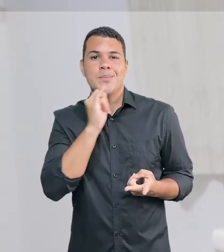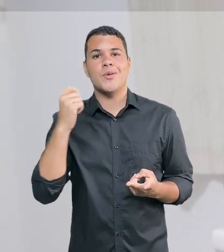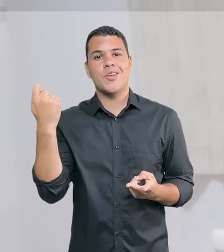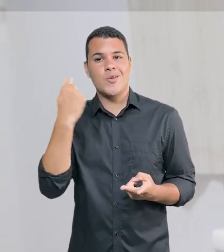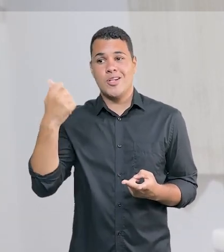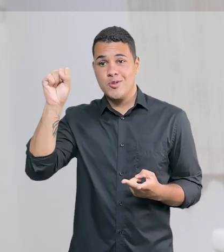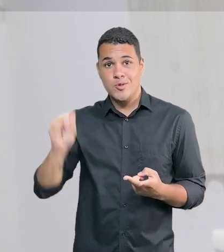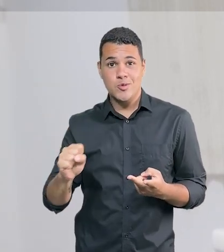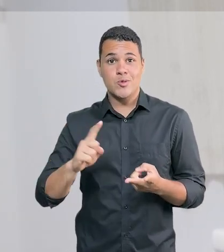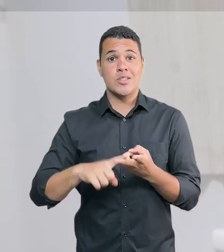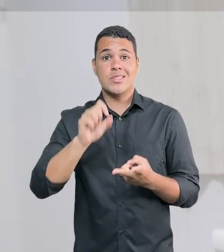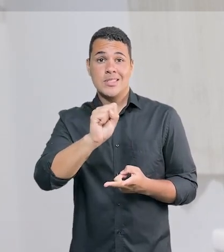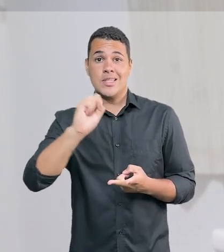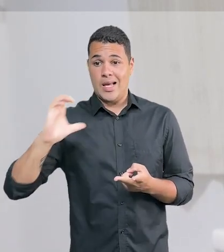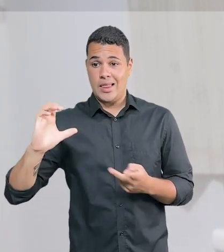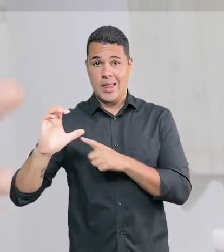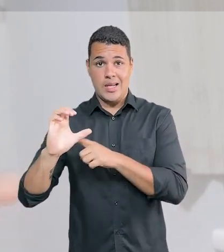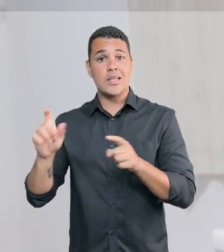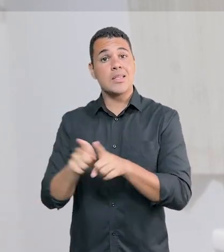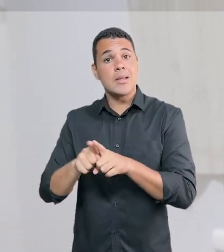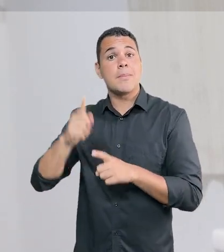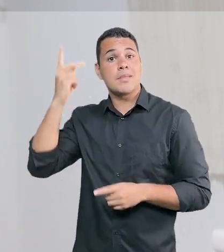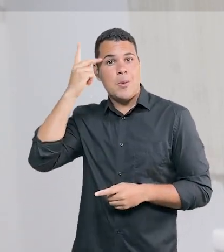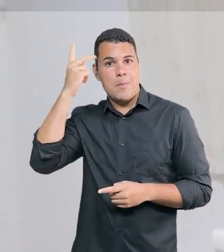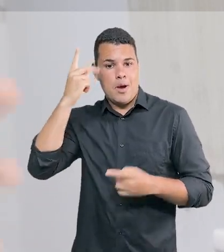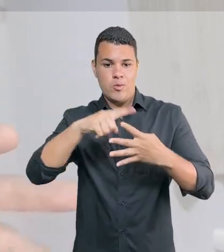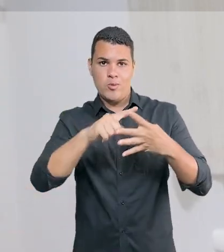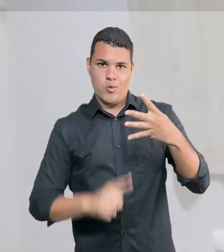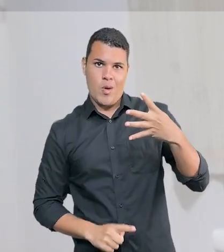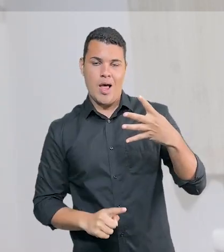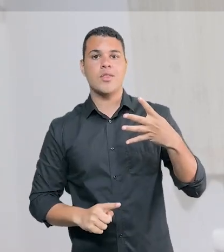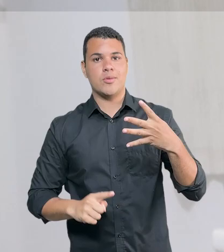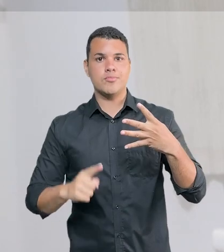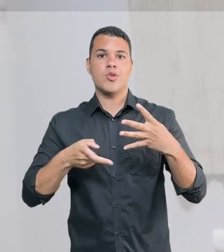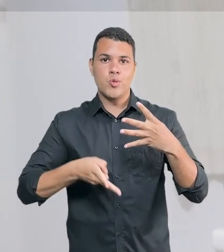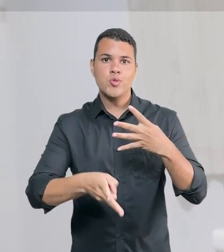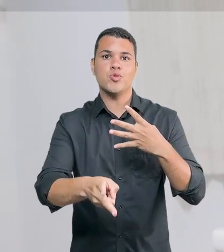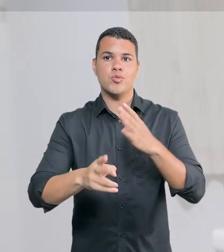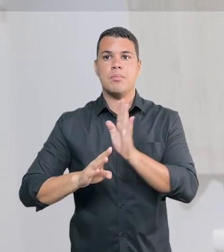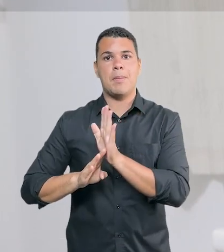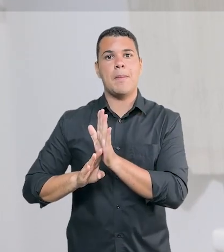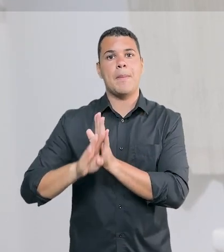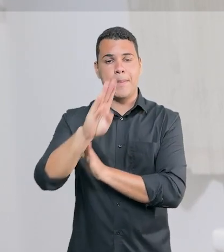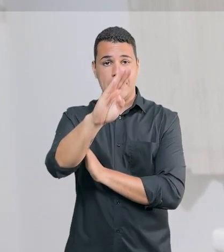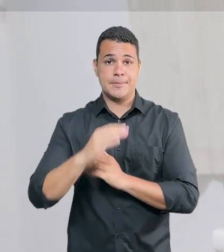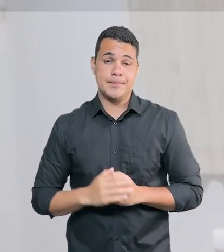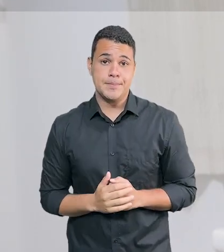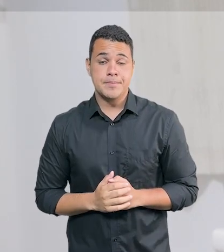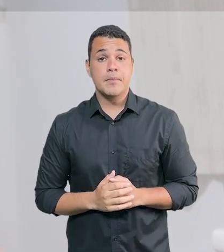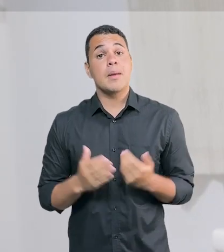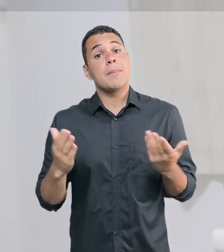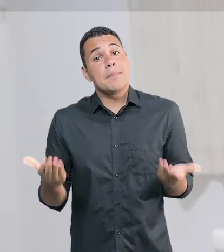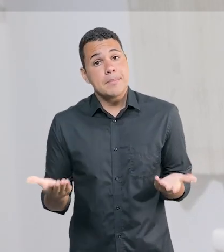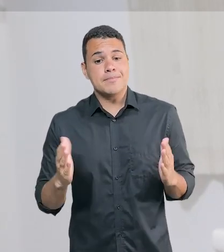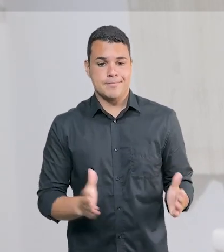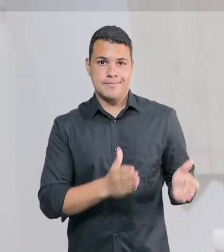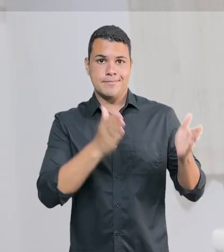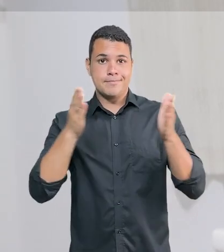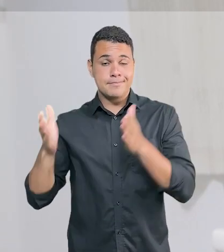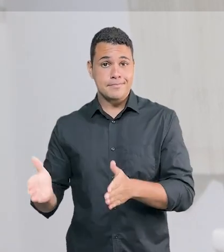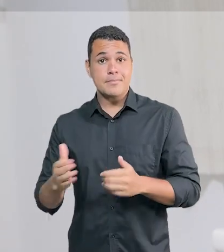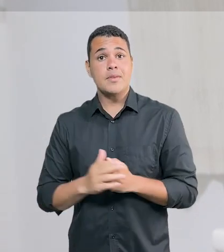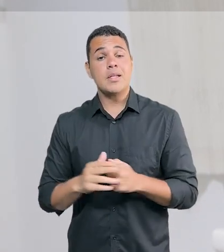Santa Catarina e São Paulo, né, esses quatro estados aí mantêm um sinal ainda de crescimento, tá? Mas por outro lado,